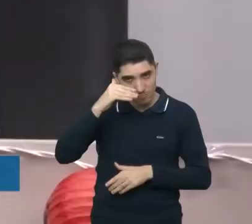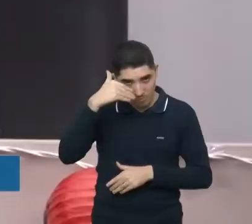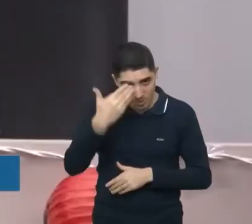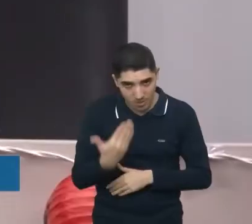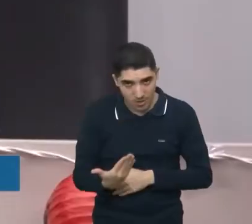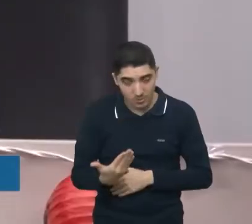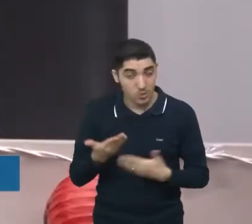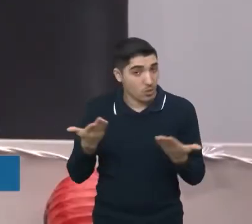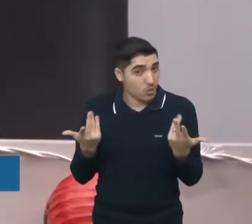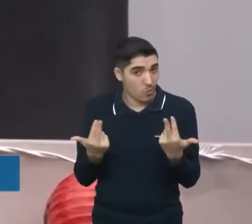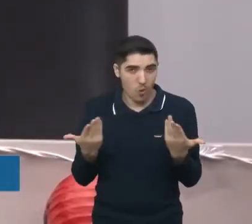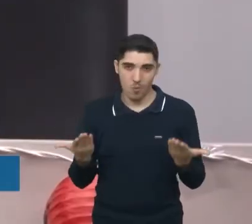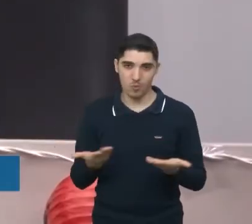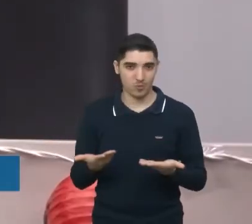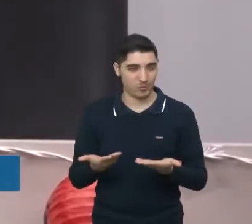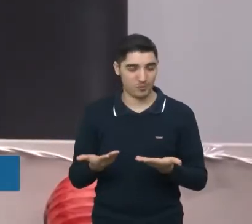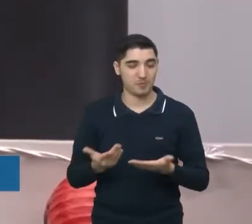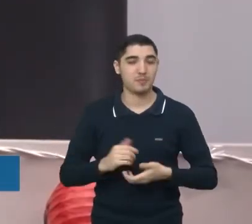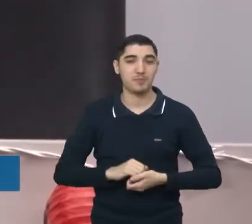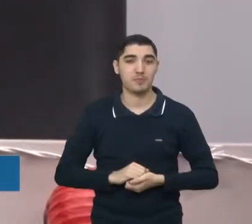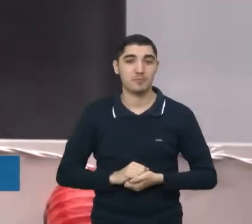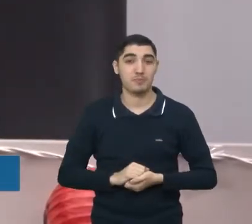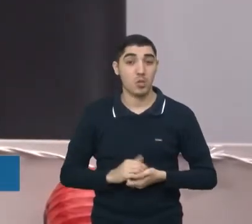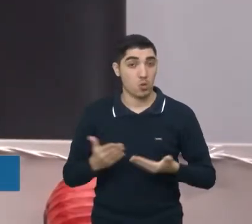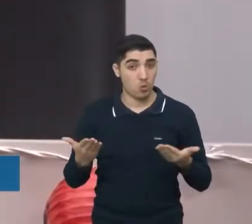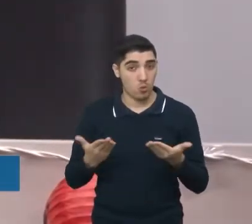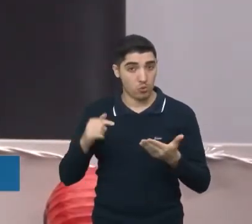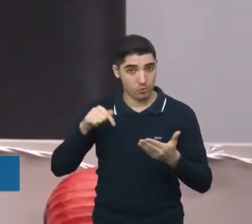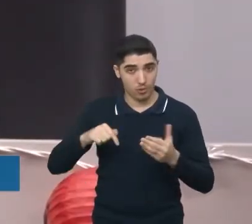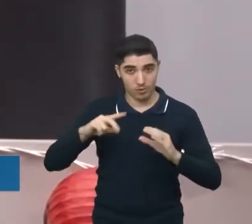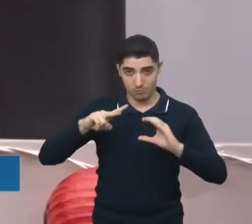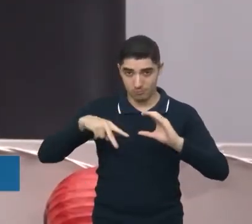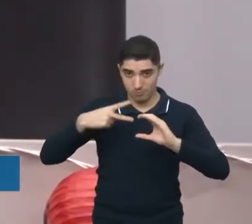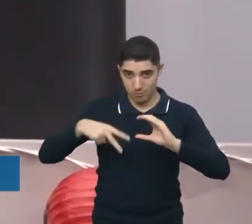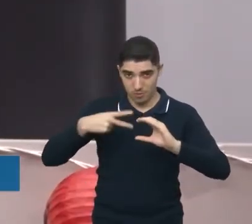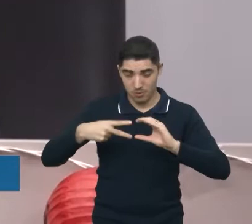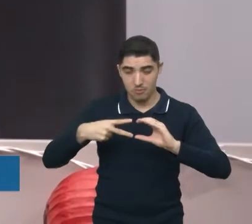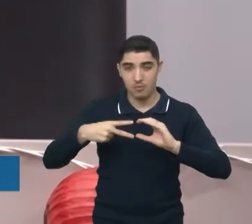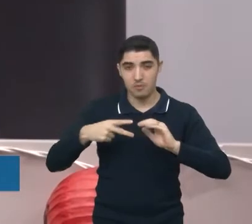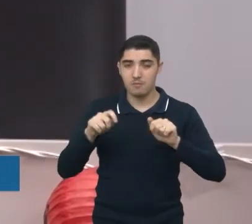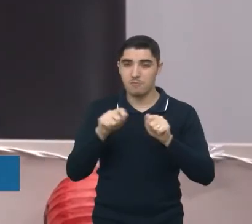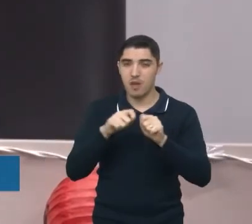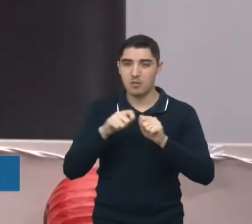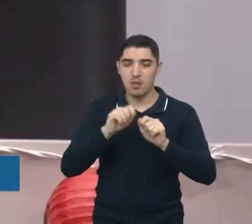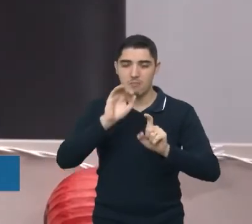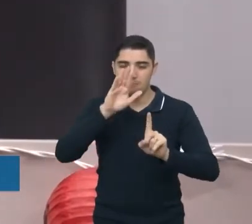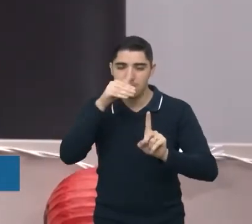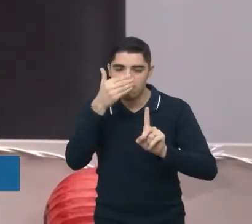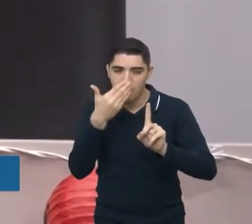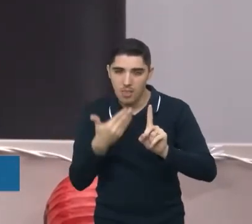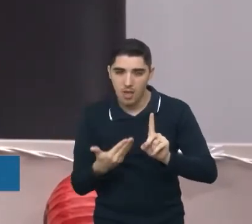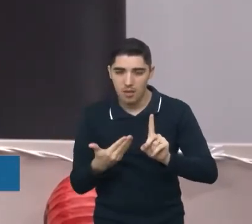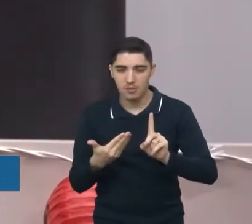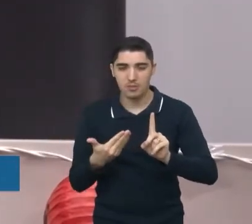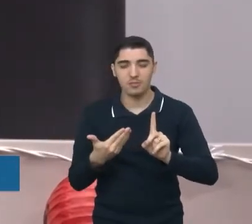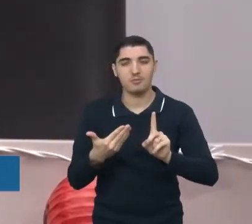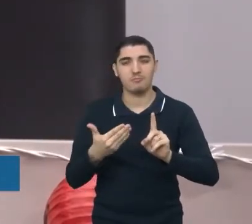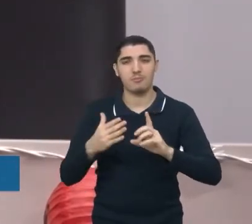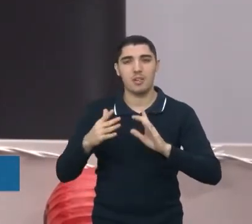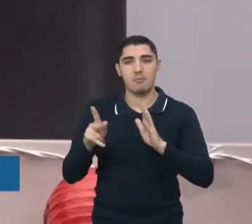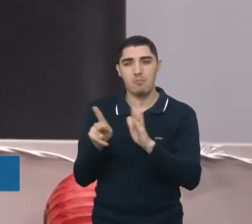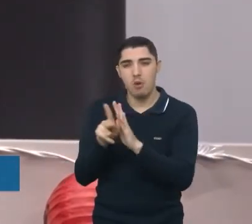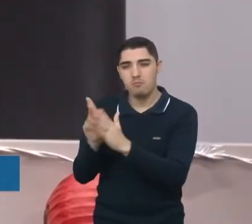cerimônia. Hoje a Câmara homenageia uma parte da